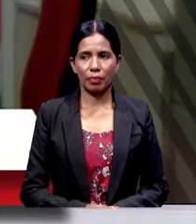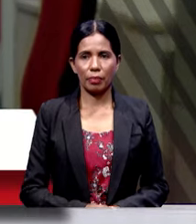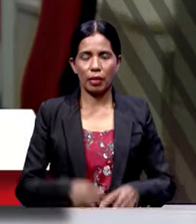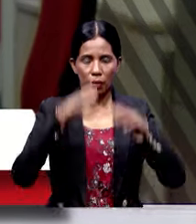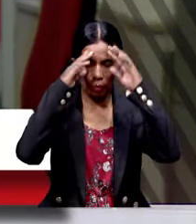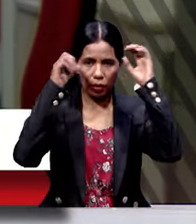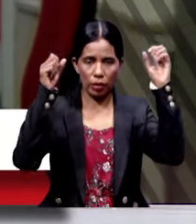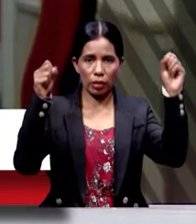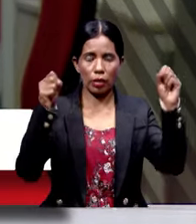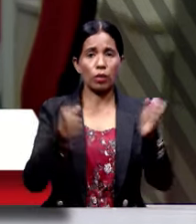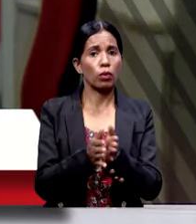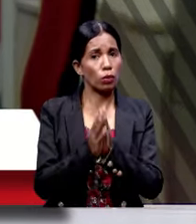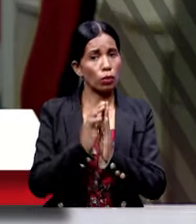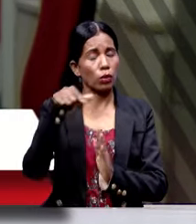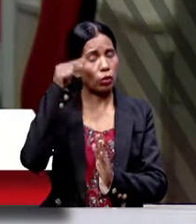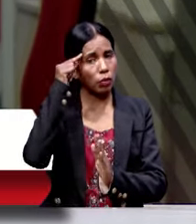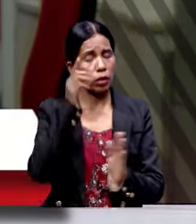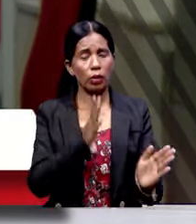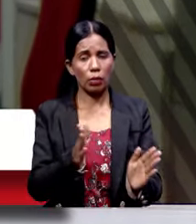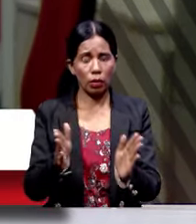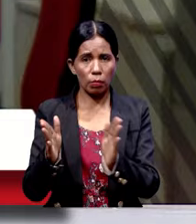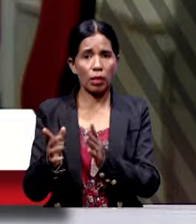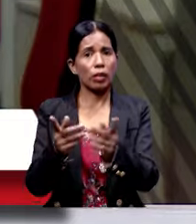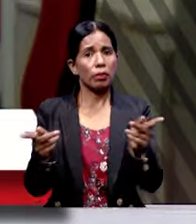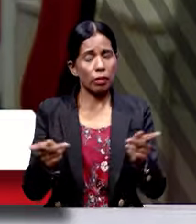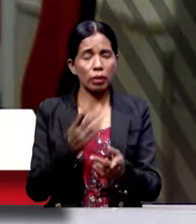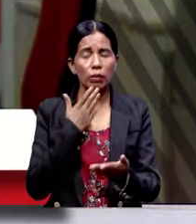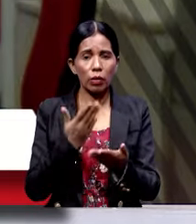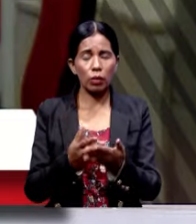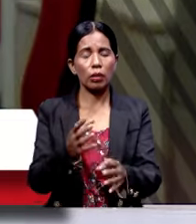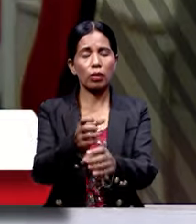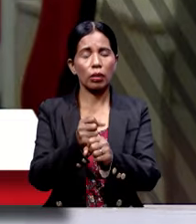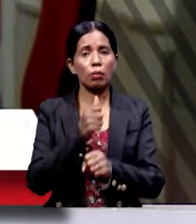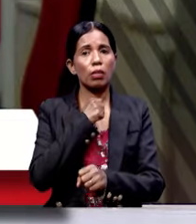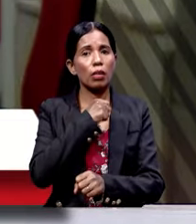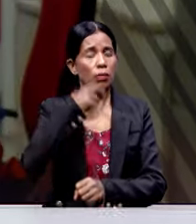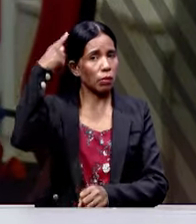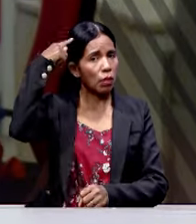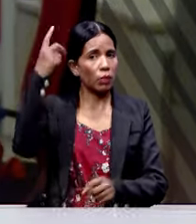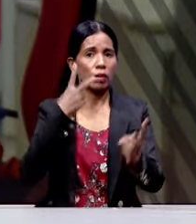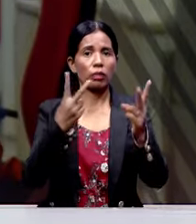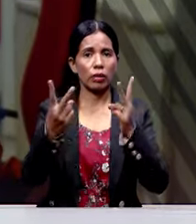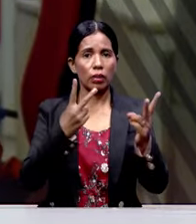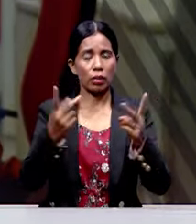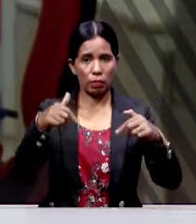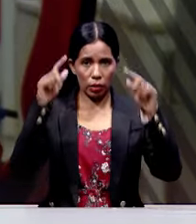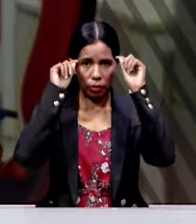Presidente da República, russo governo ato prepara condição, o décimo Papa nhe visita.